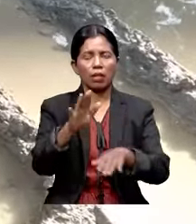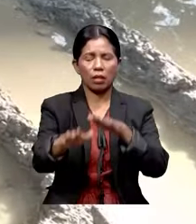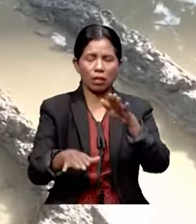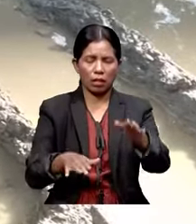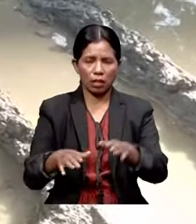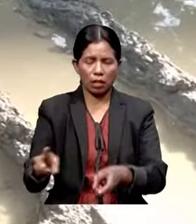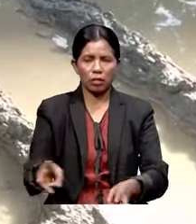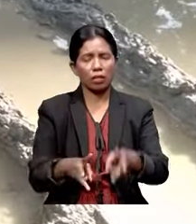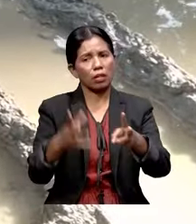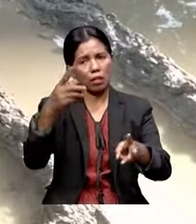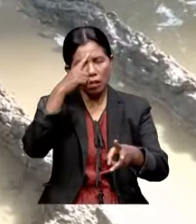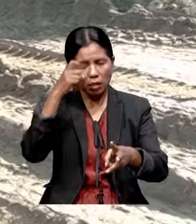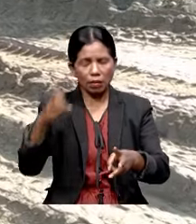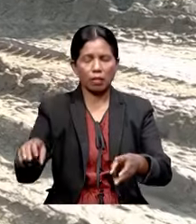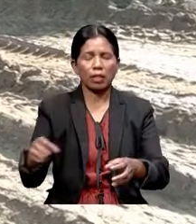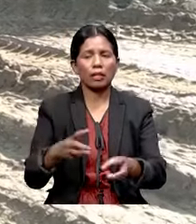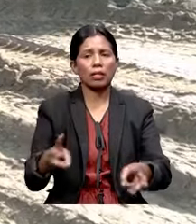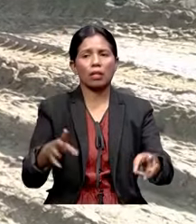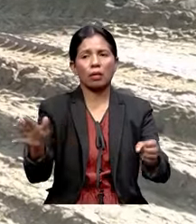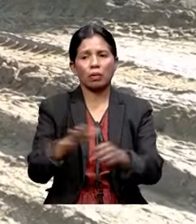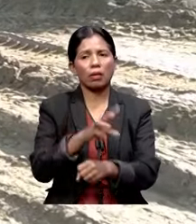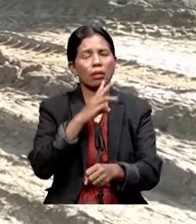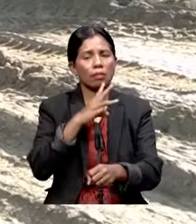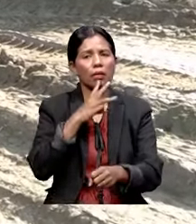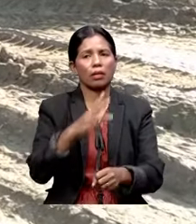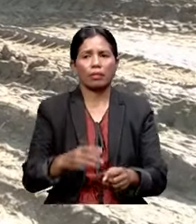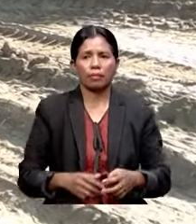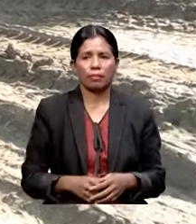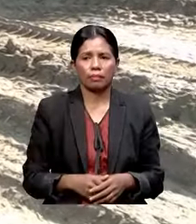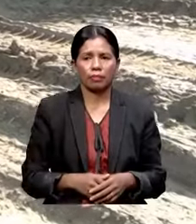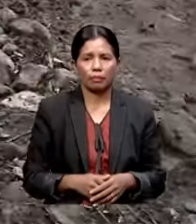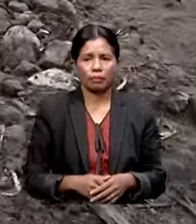estrada refere, tamba estrada na cono ou bem no Tahurodok. Equipa cobertura, GMN.